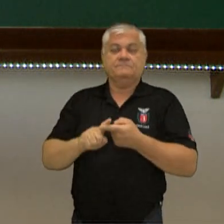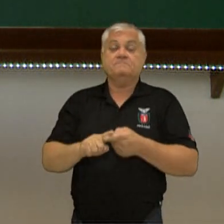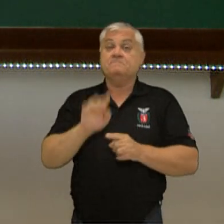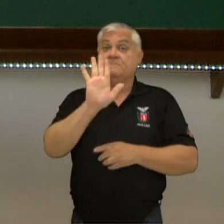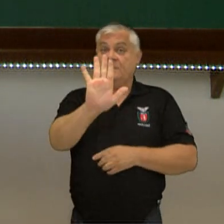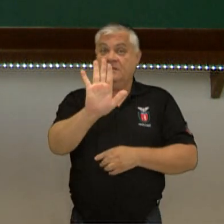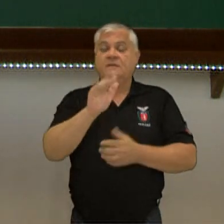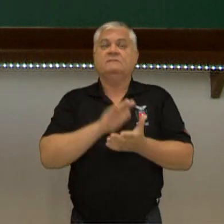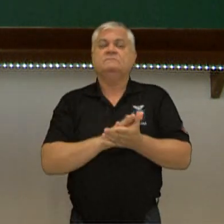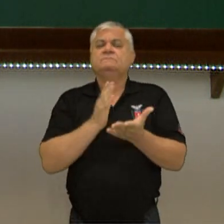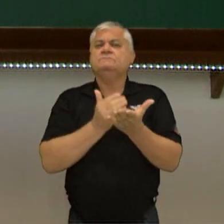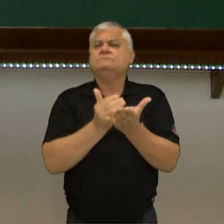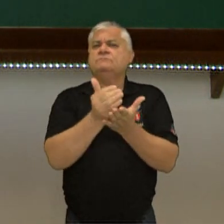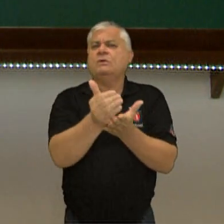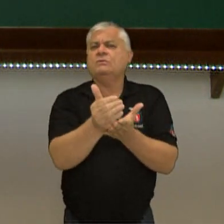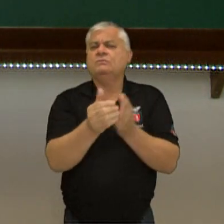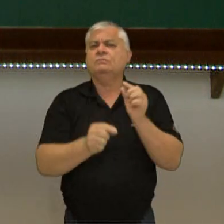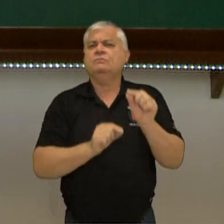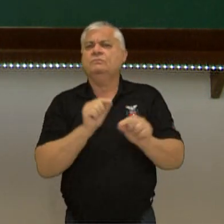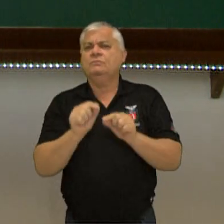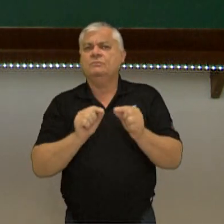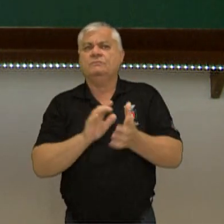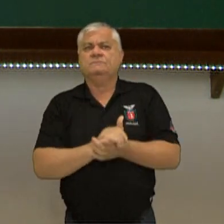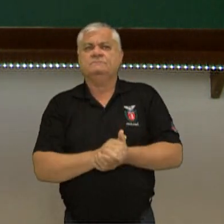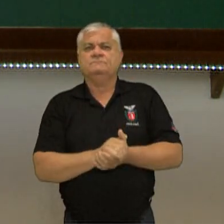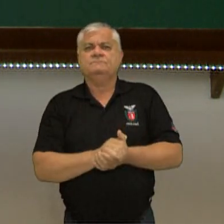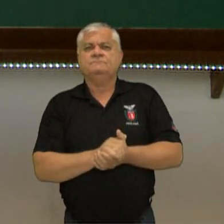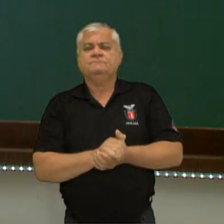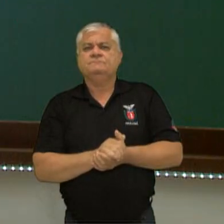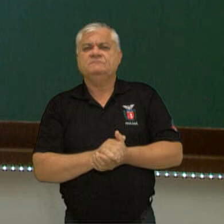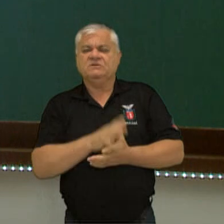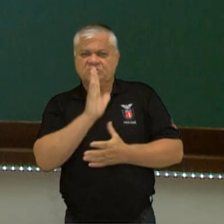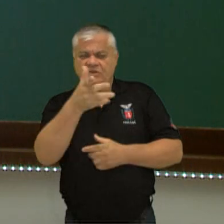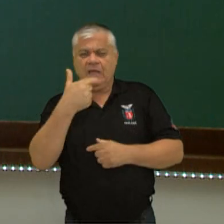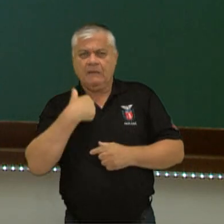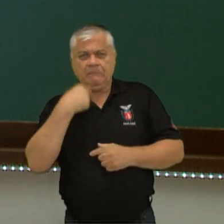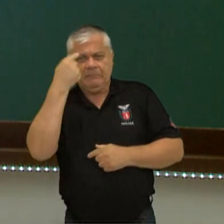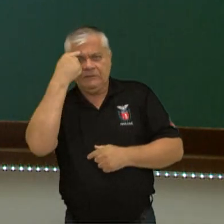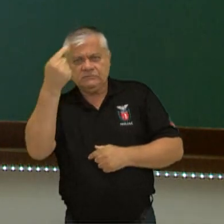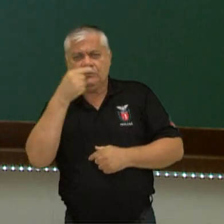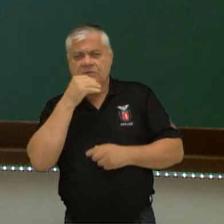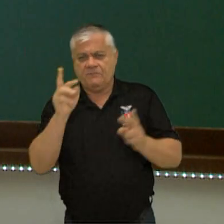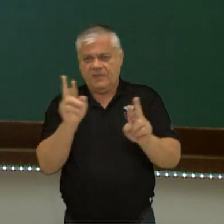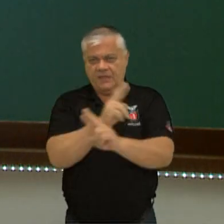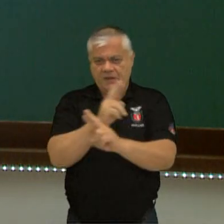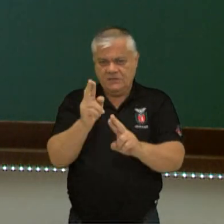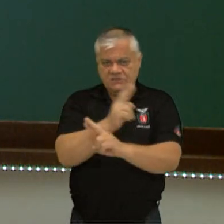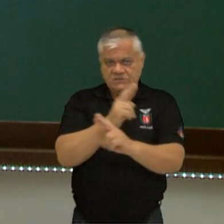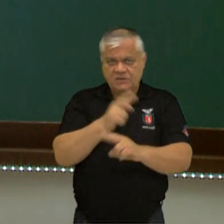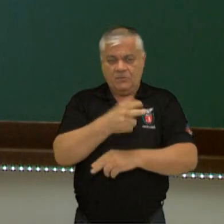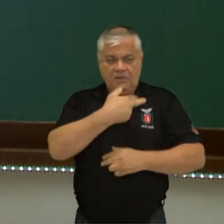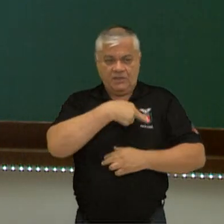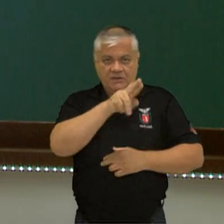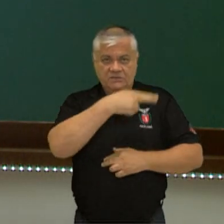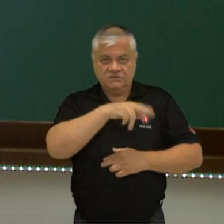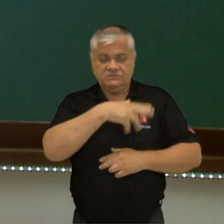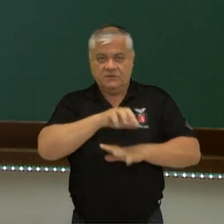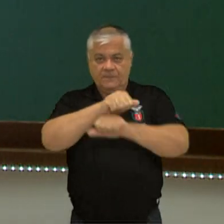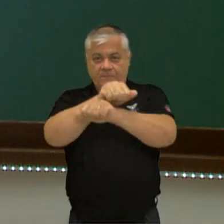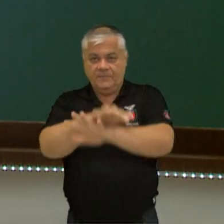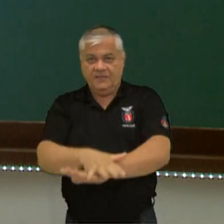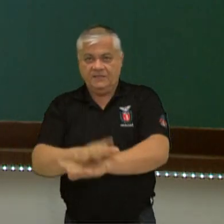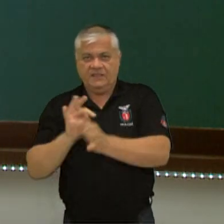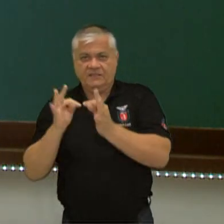para início de conversa, você já pensou a relação entre religião, as mídias e